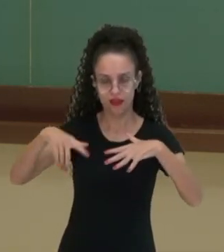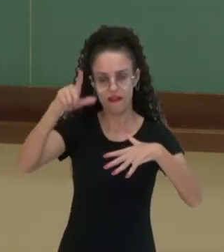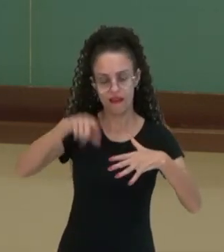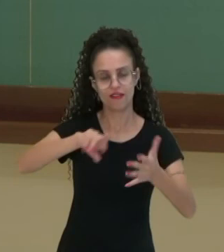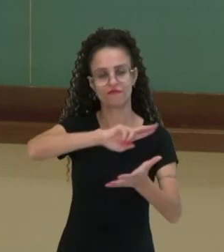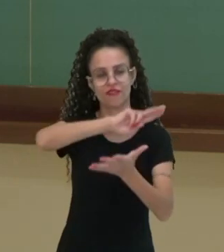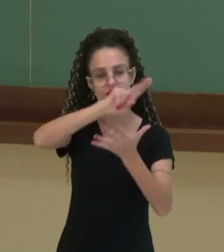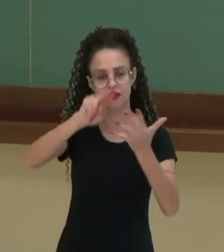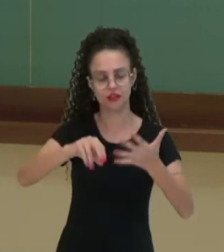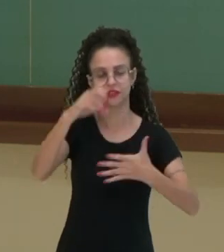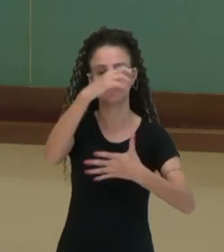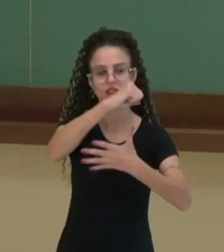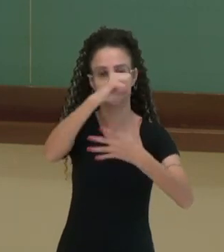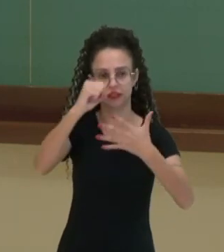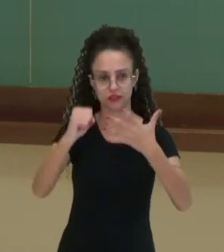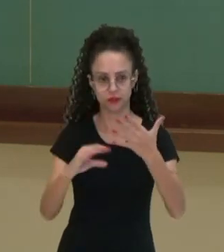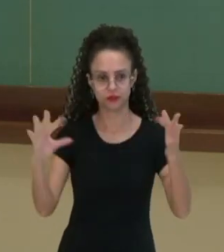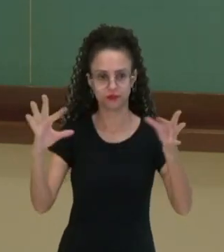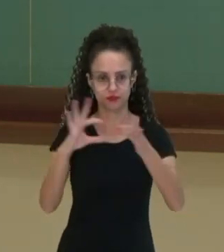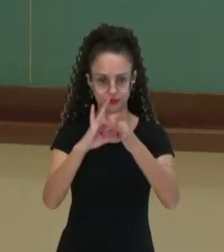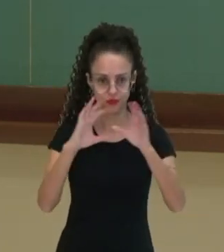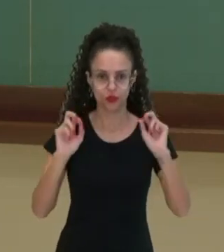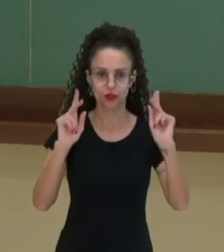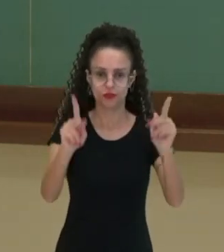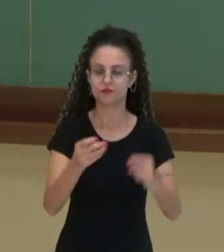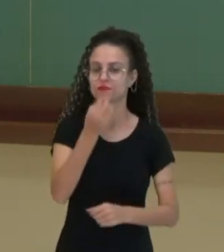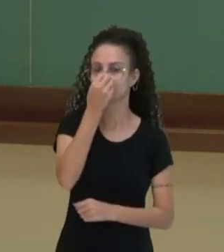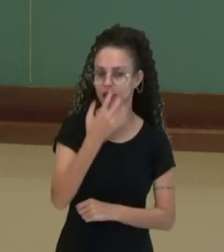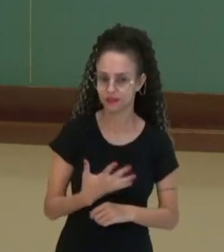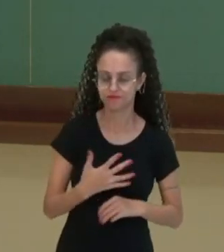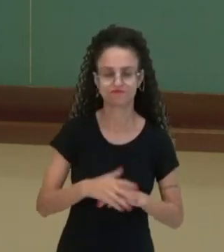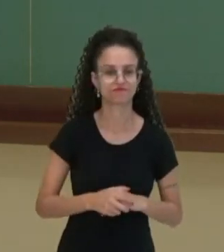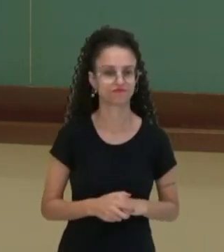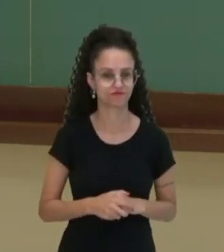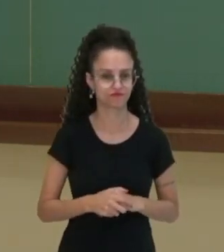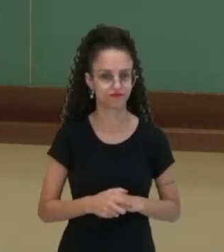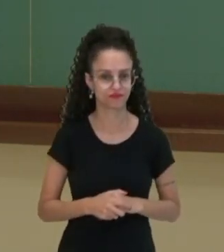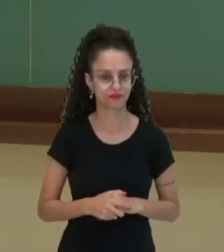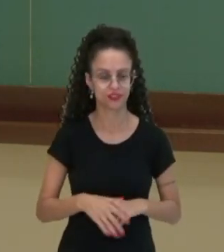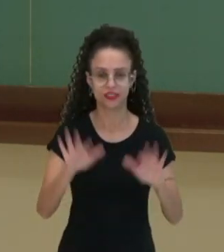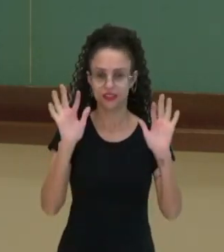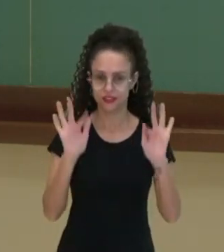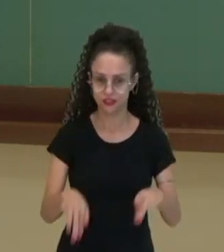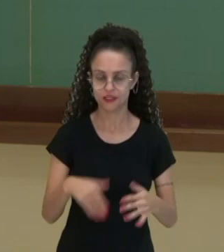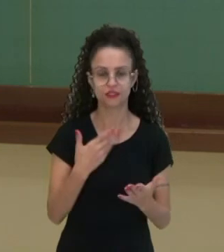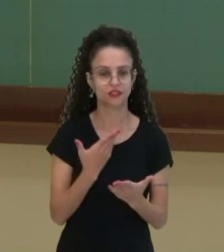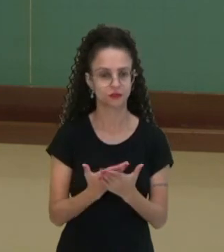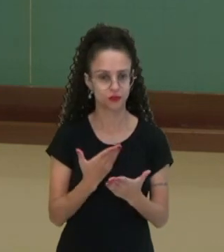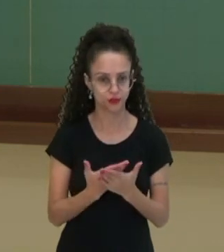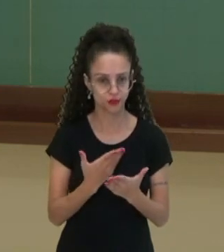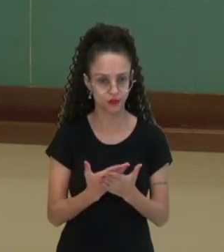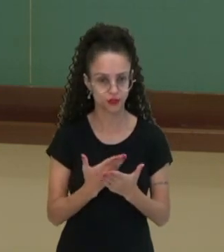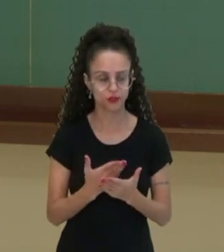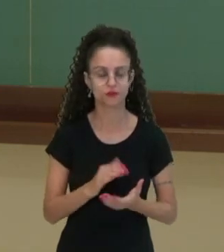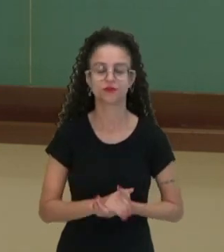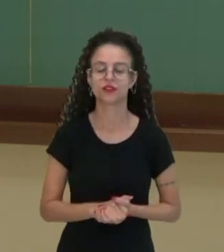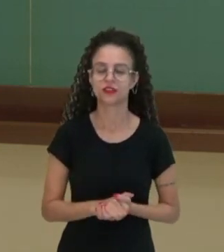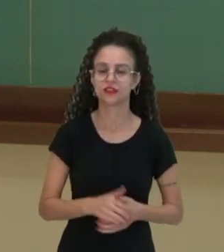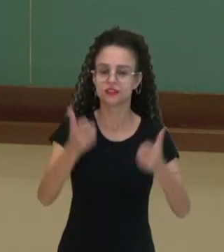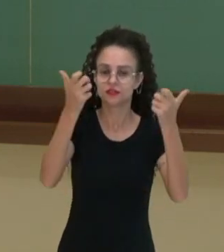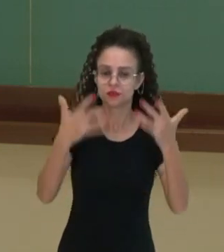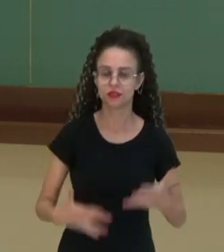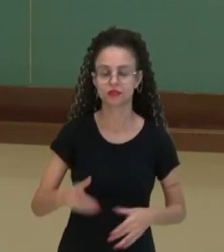cadeias alimentares juntas ali, ok? Muito bem. Nós encerramos dessa aula, deste nivelamento,